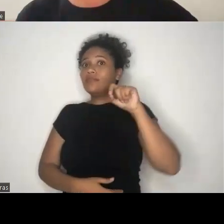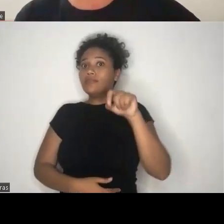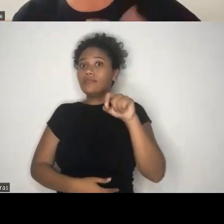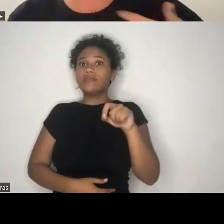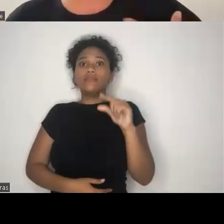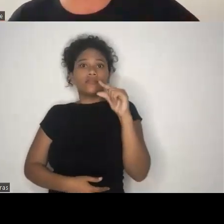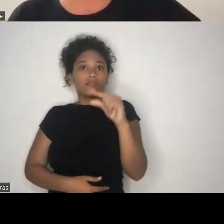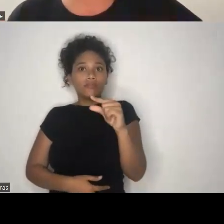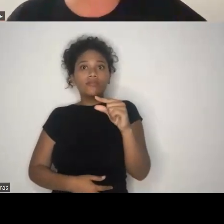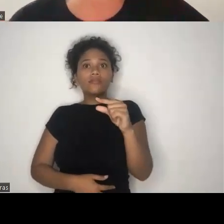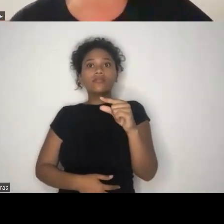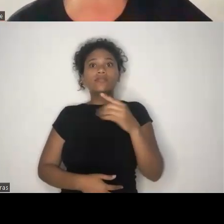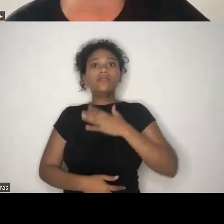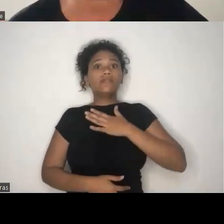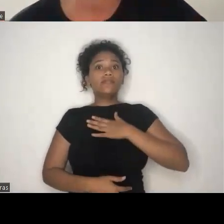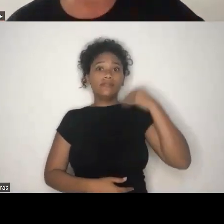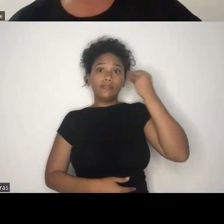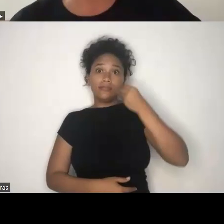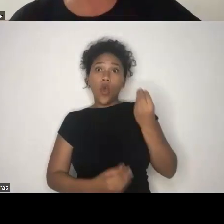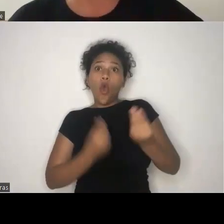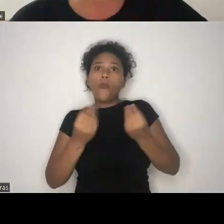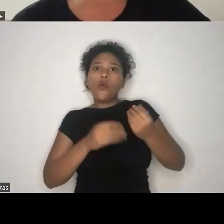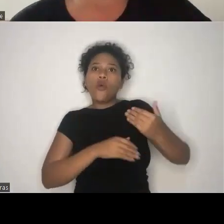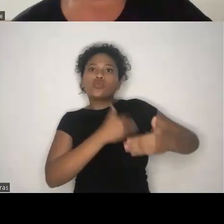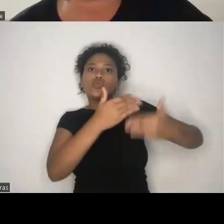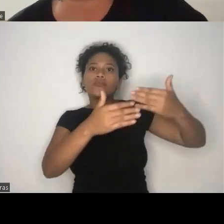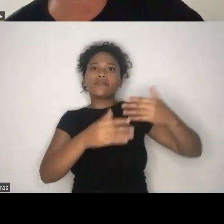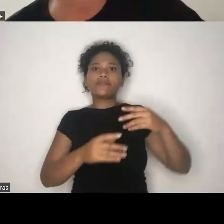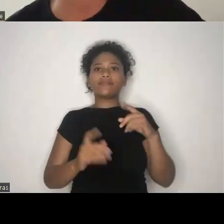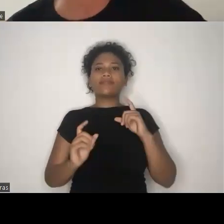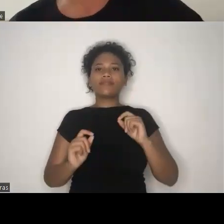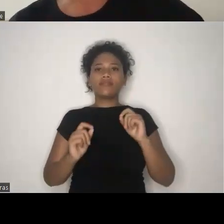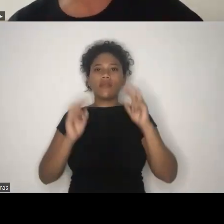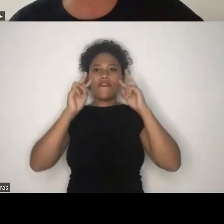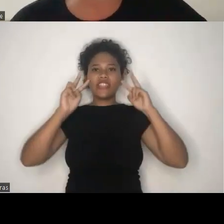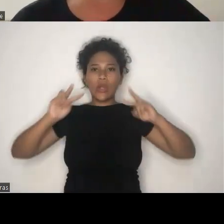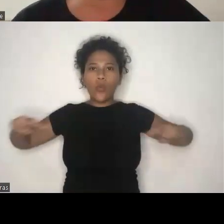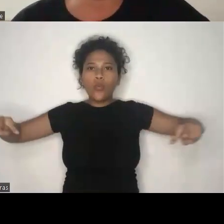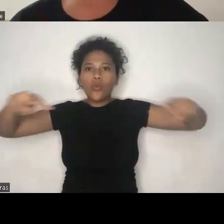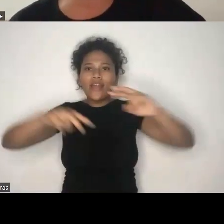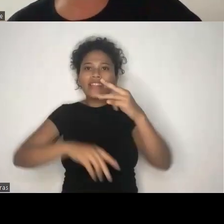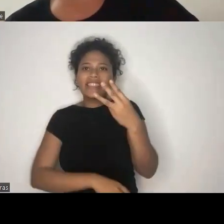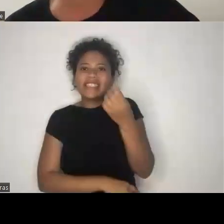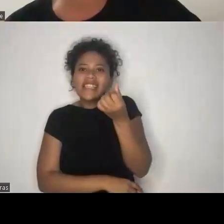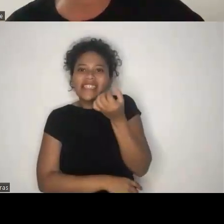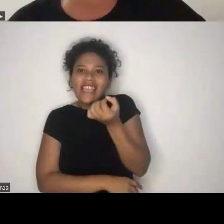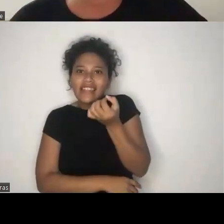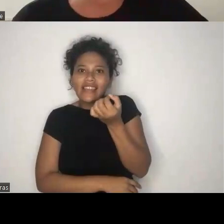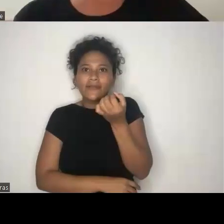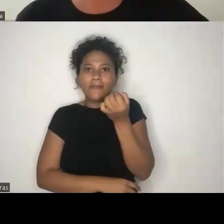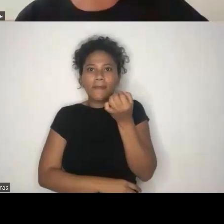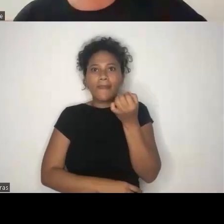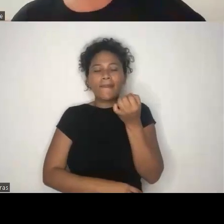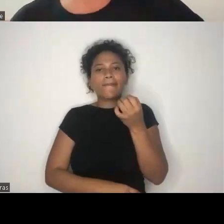de como da minha experiência como eu construí uma visão 360 de execução de paleta de cor de volumetria de